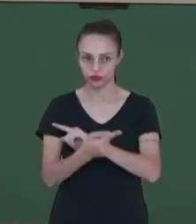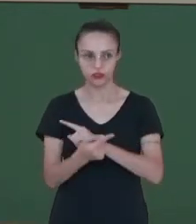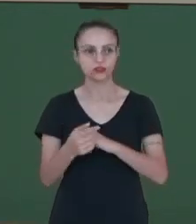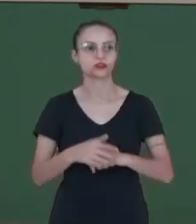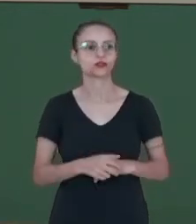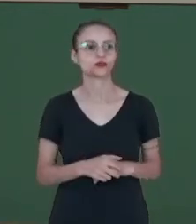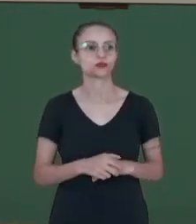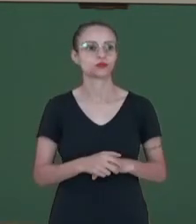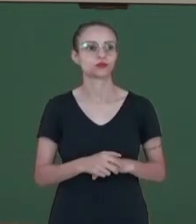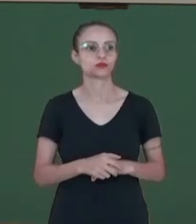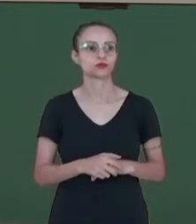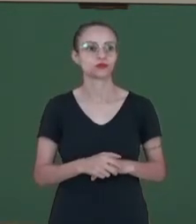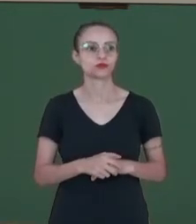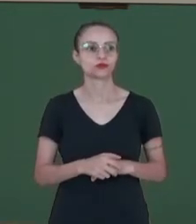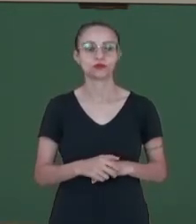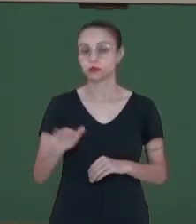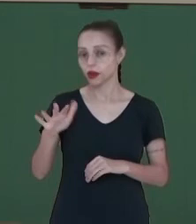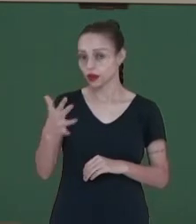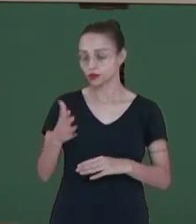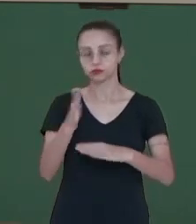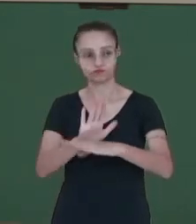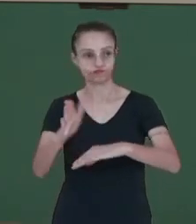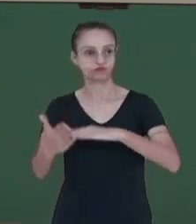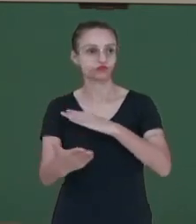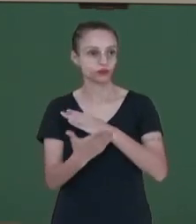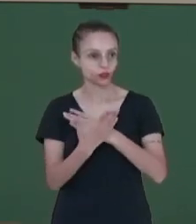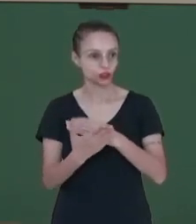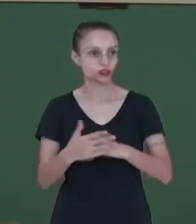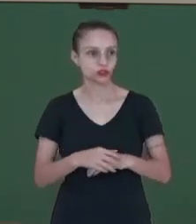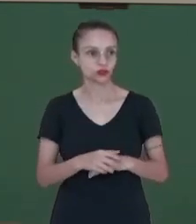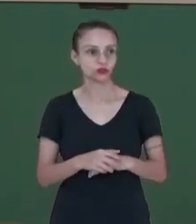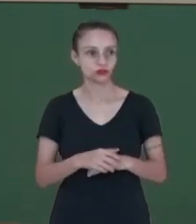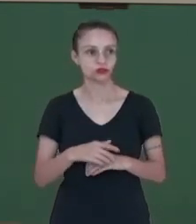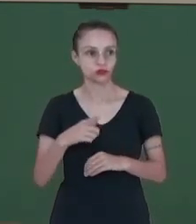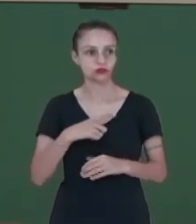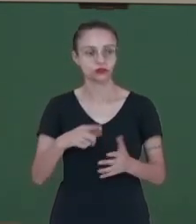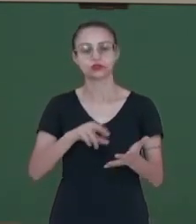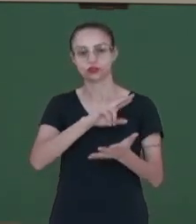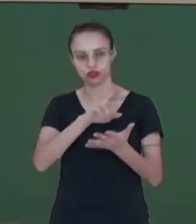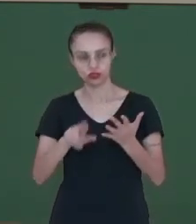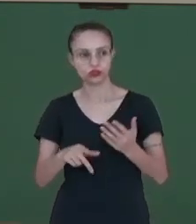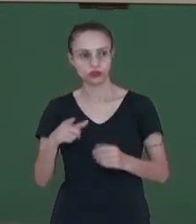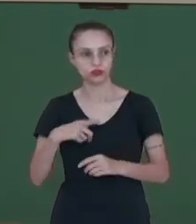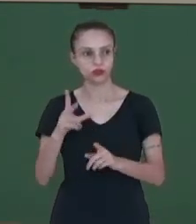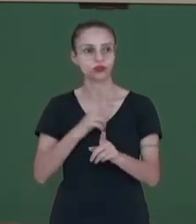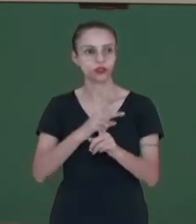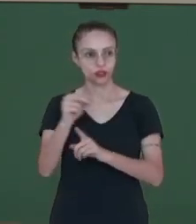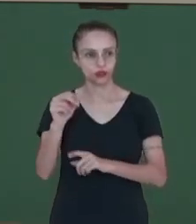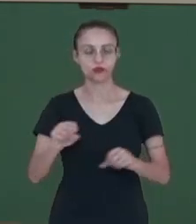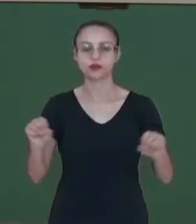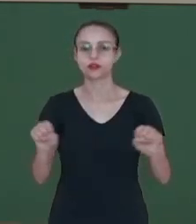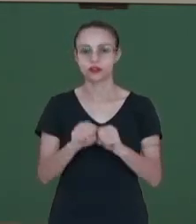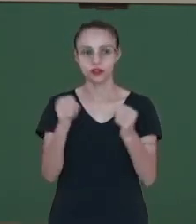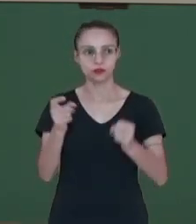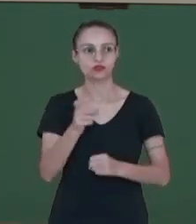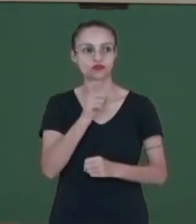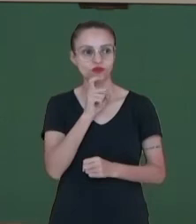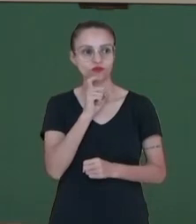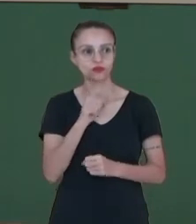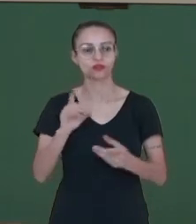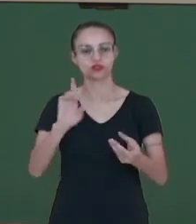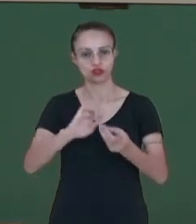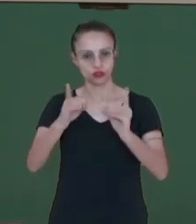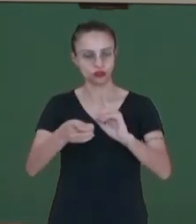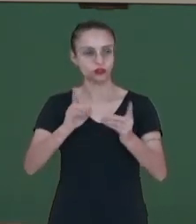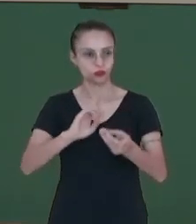inversão, o semi-cooperativo, que daí tem um ganhador, o quebra-gelo, que normalmente são as